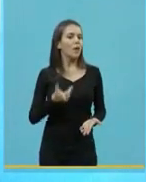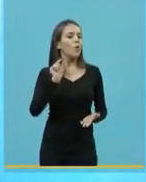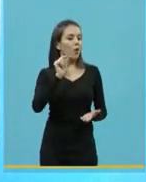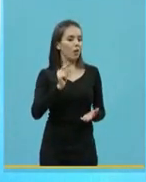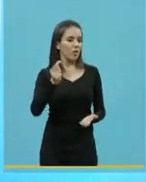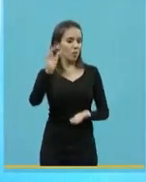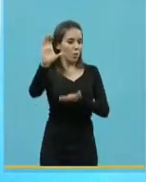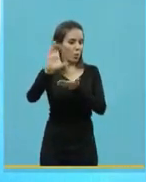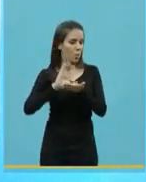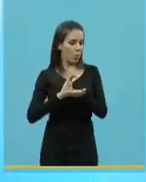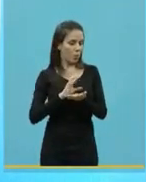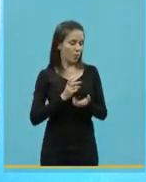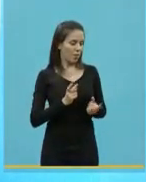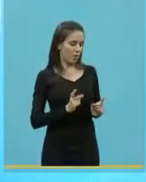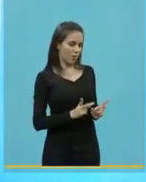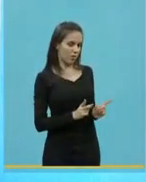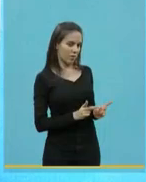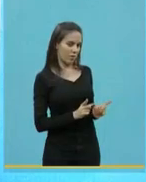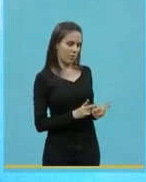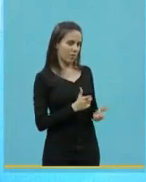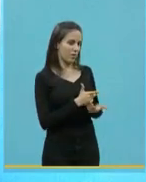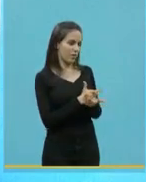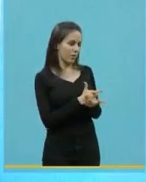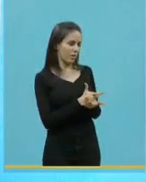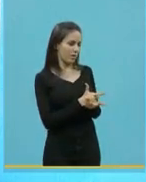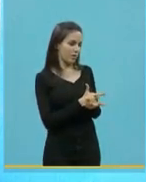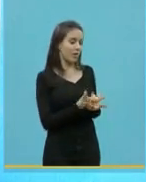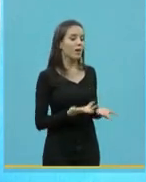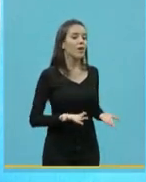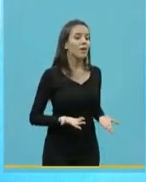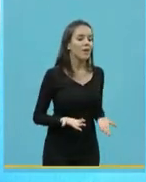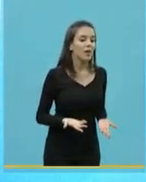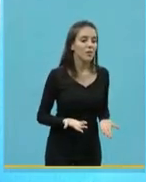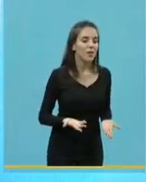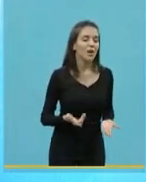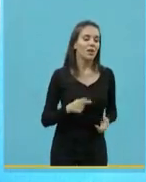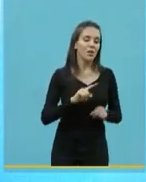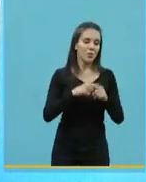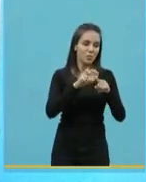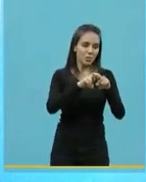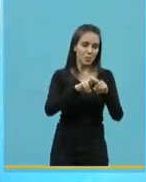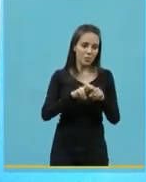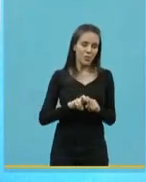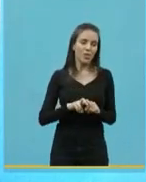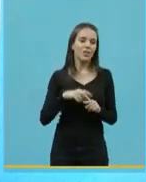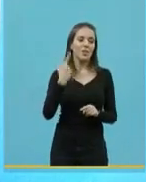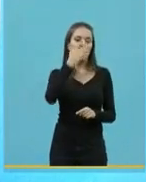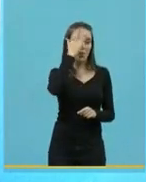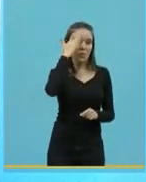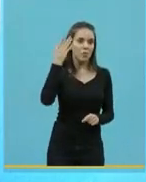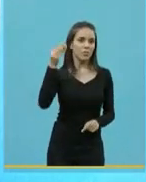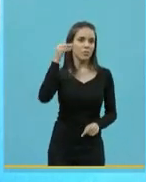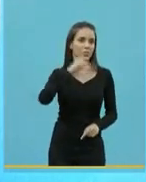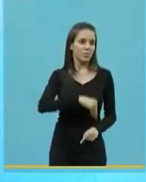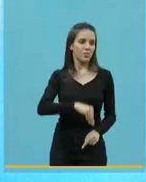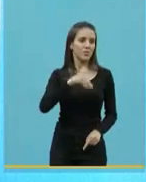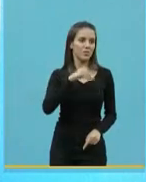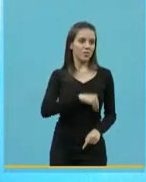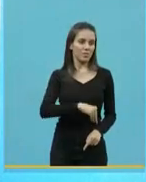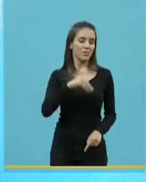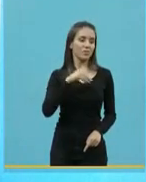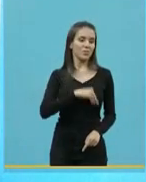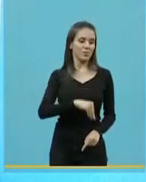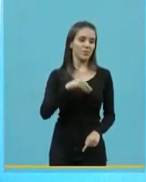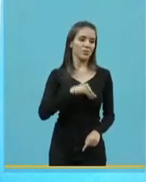através do tráfico de armas e munições há toda uma bancada que se alimenta da violência que se alimenta do medo